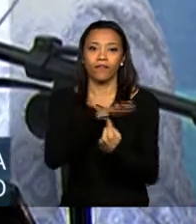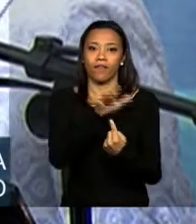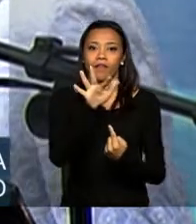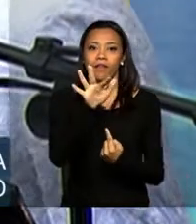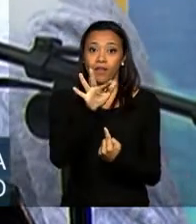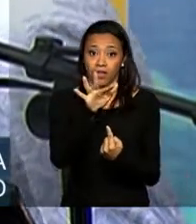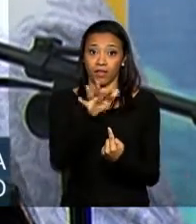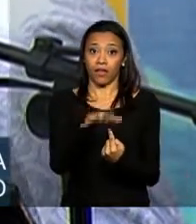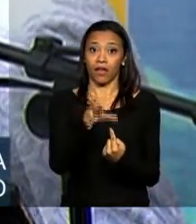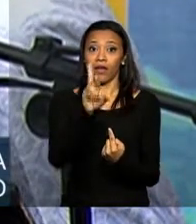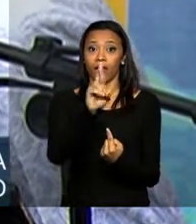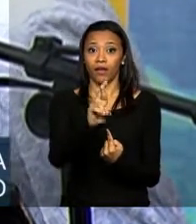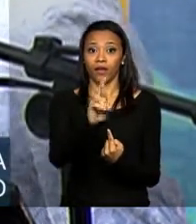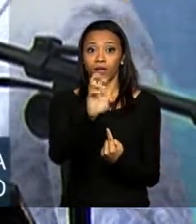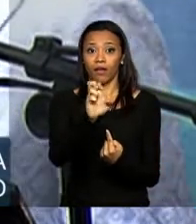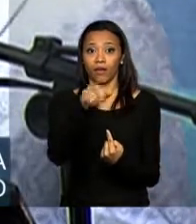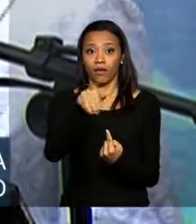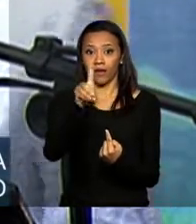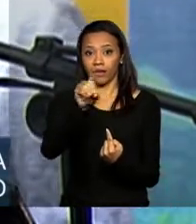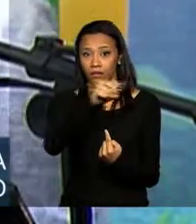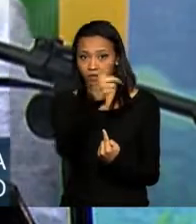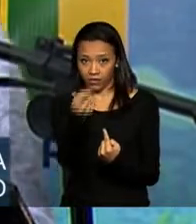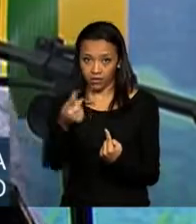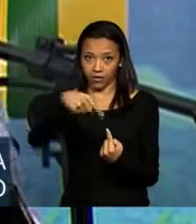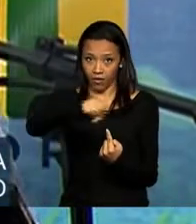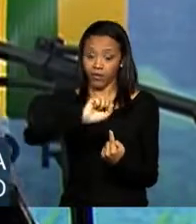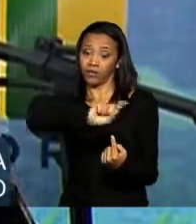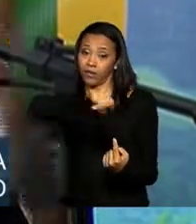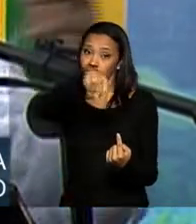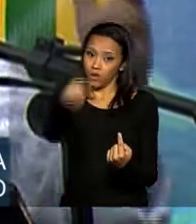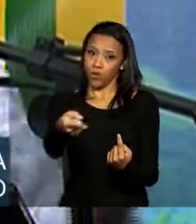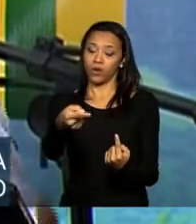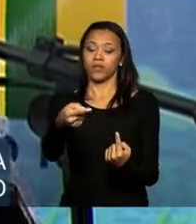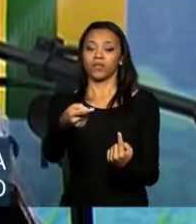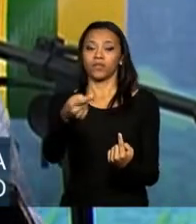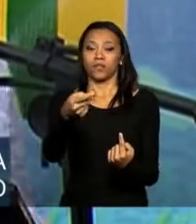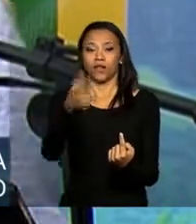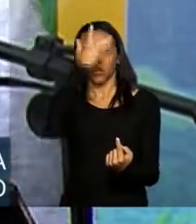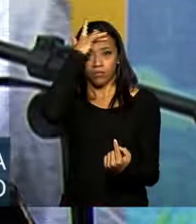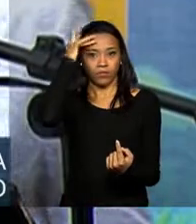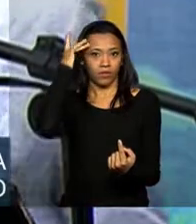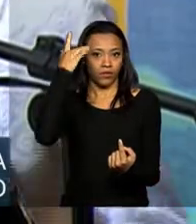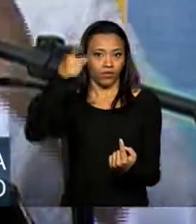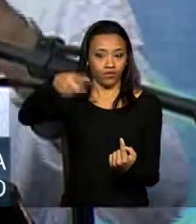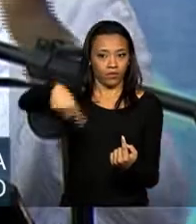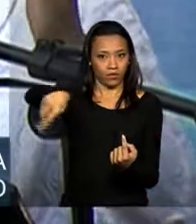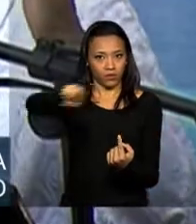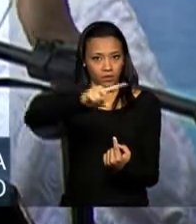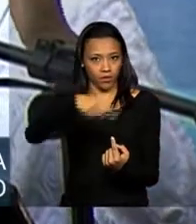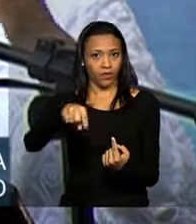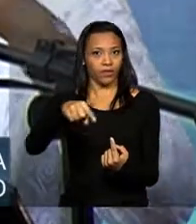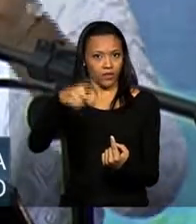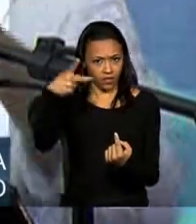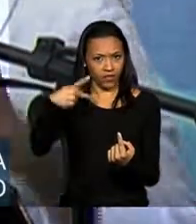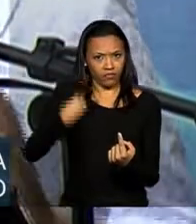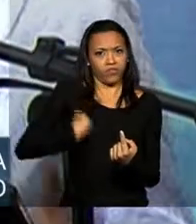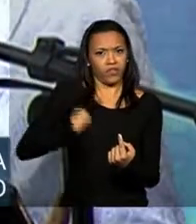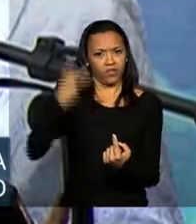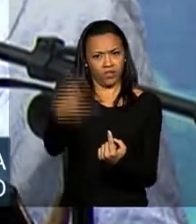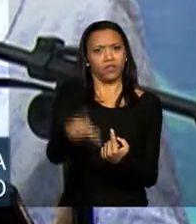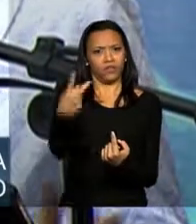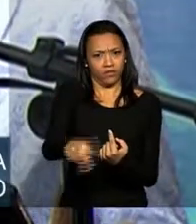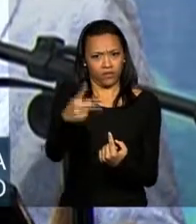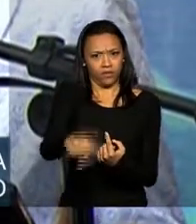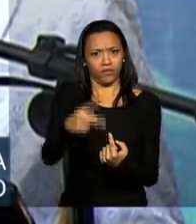eu era uma frequentadora da Feirinha da Redenção Depois o pessoal aqui que é de Porto Alegre